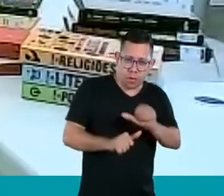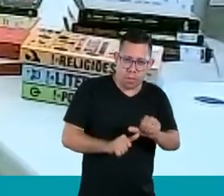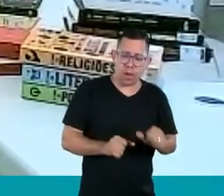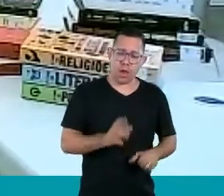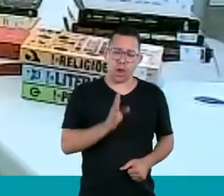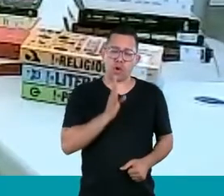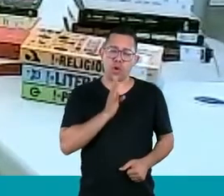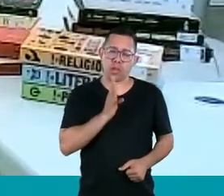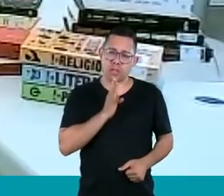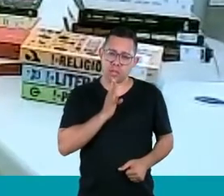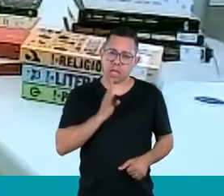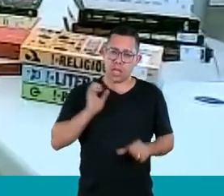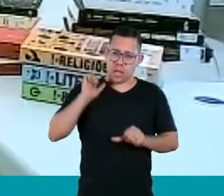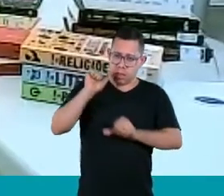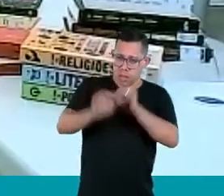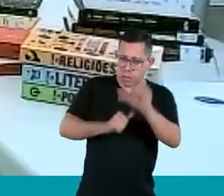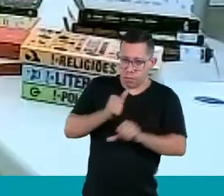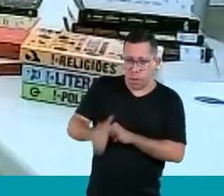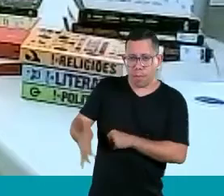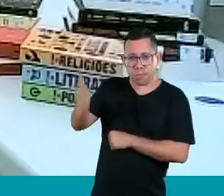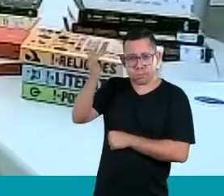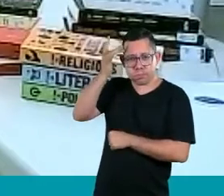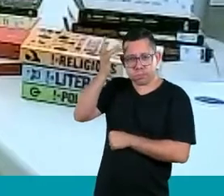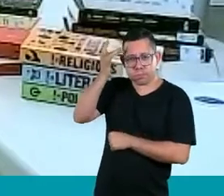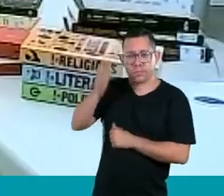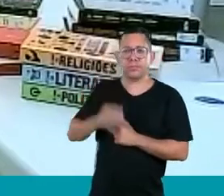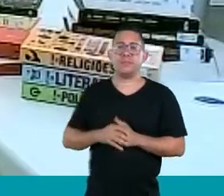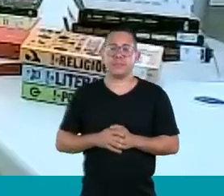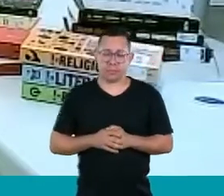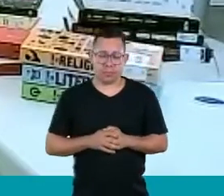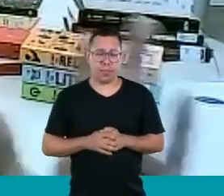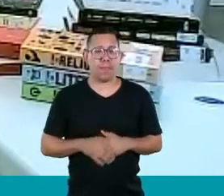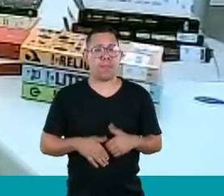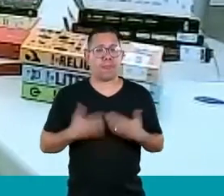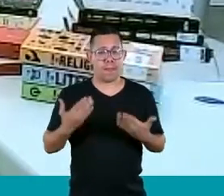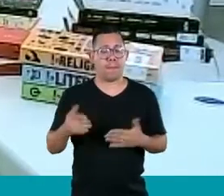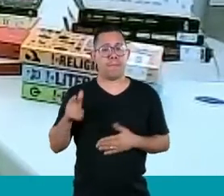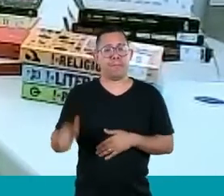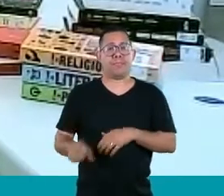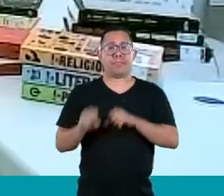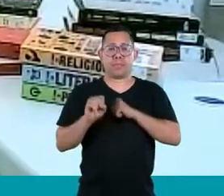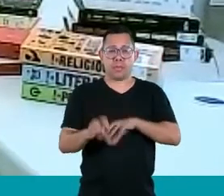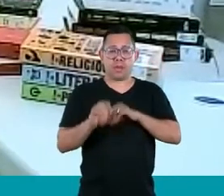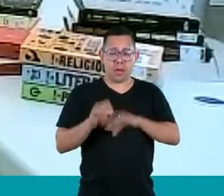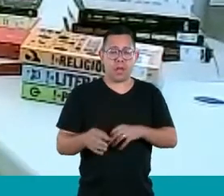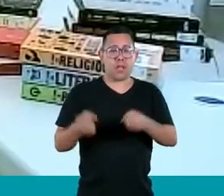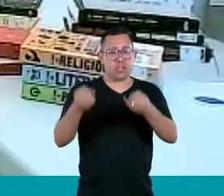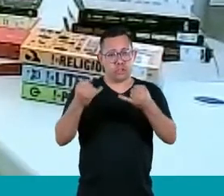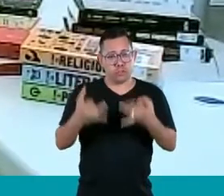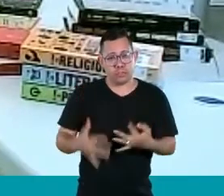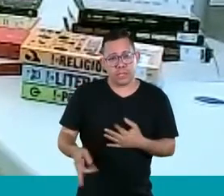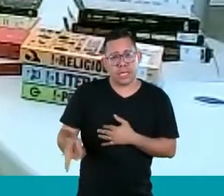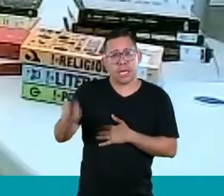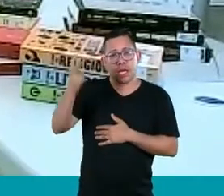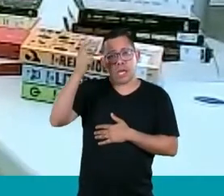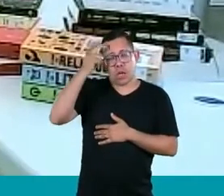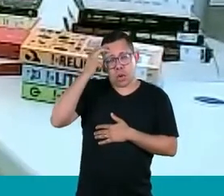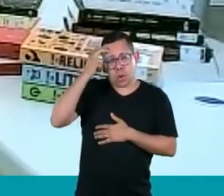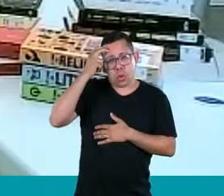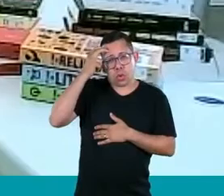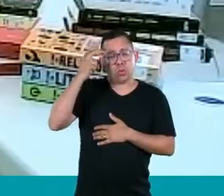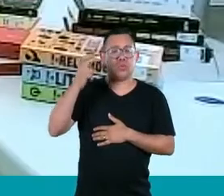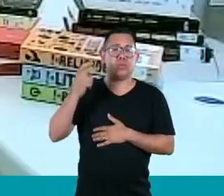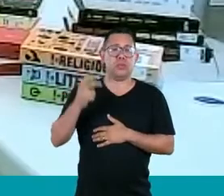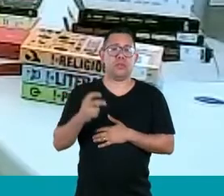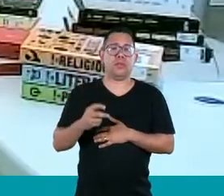dizer sobre a questão das culturas das humanidades. Então, abre aspas, ele dirá: literatura,